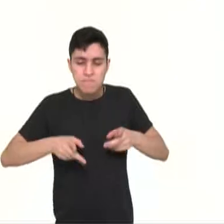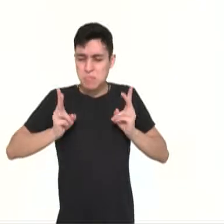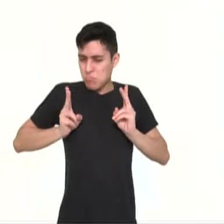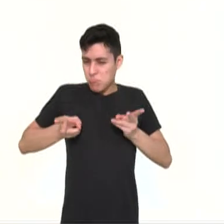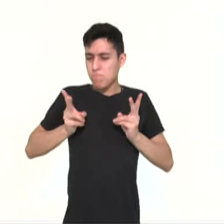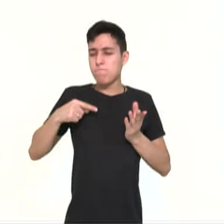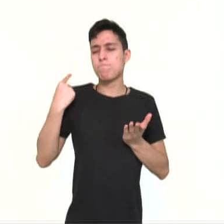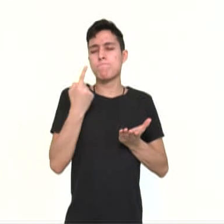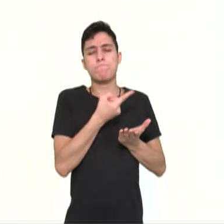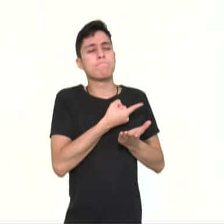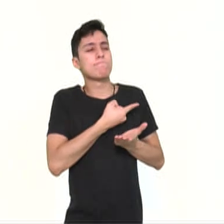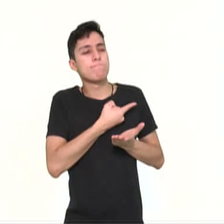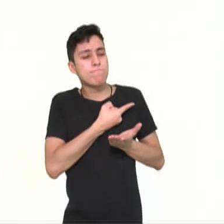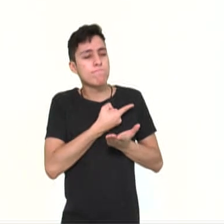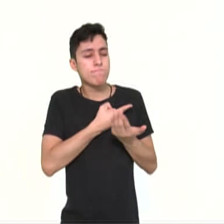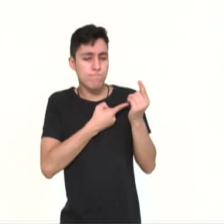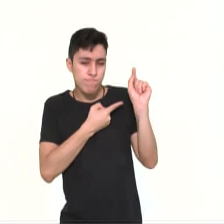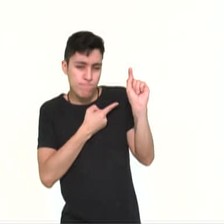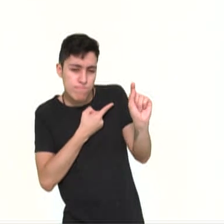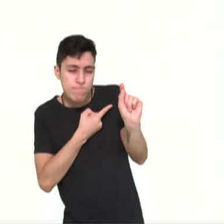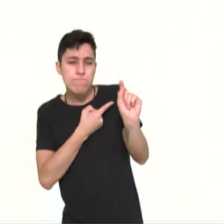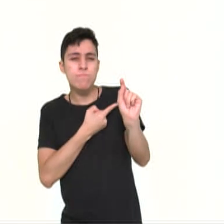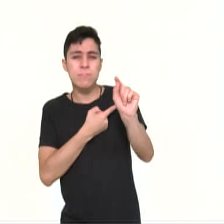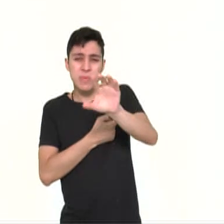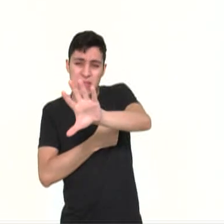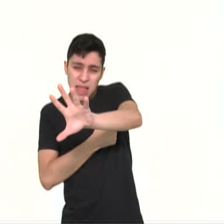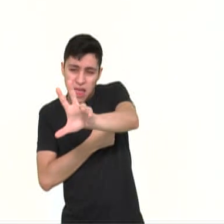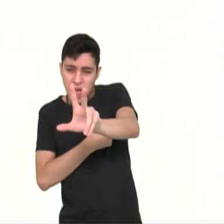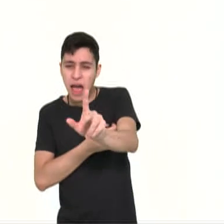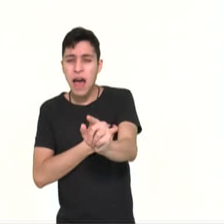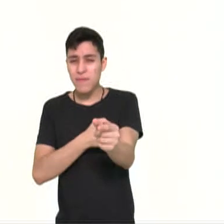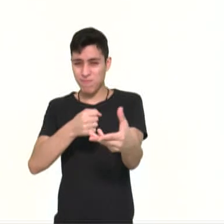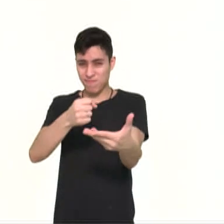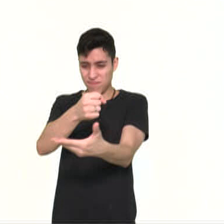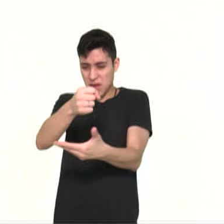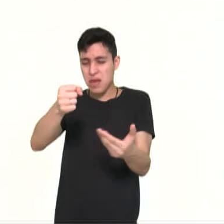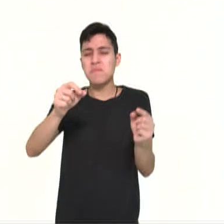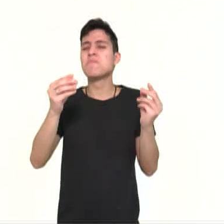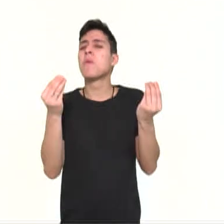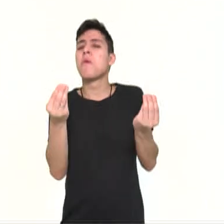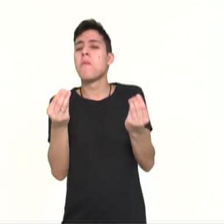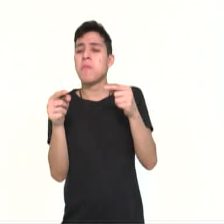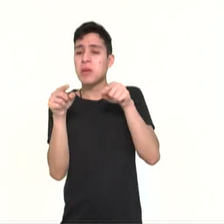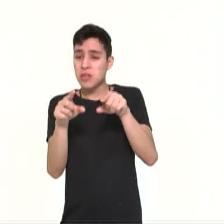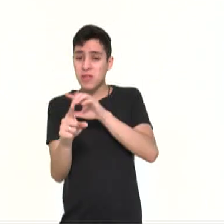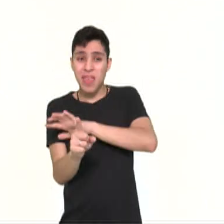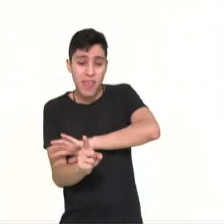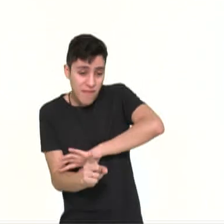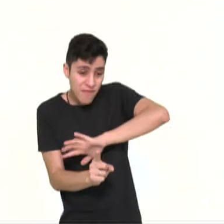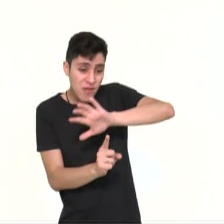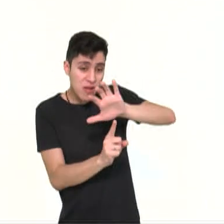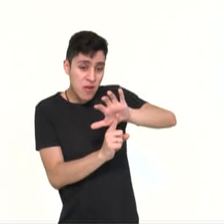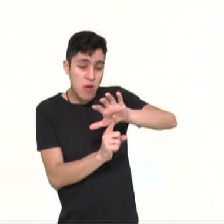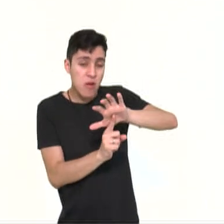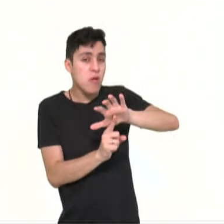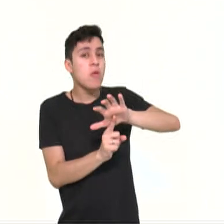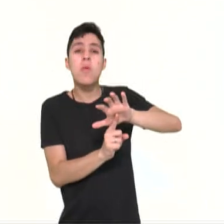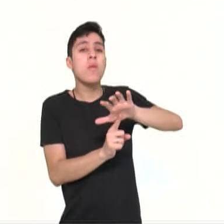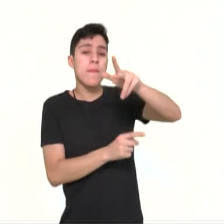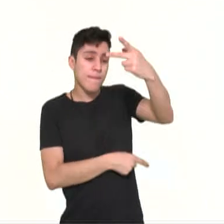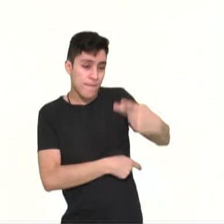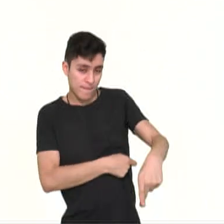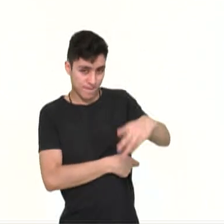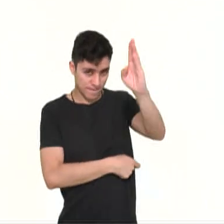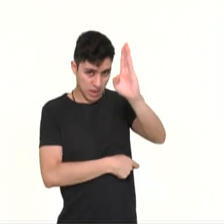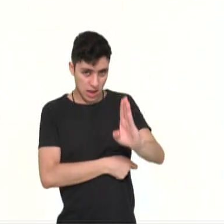vai relacionar essas raízes africanas, como elas influenciaram o nosso ser